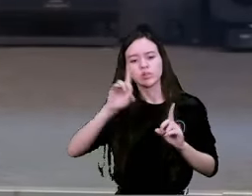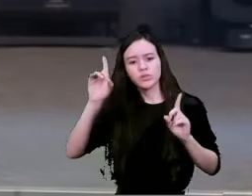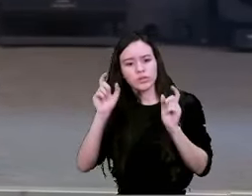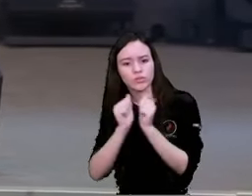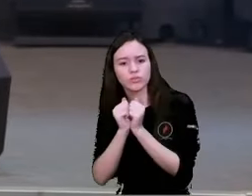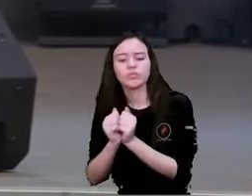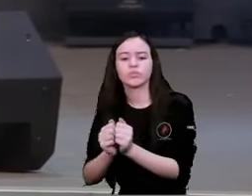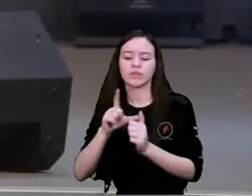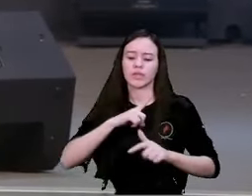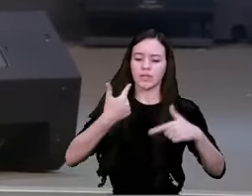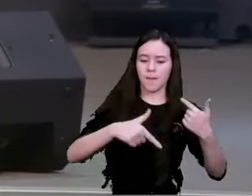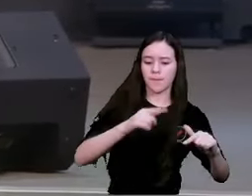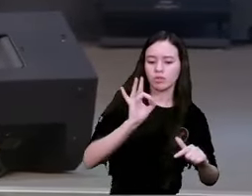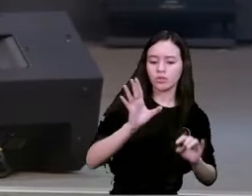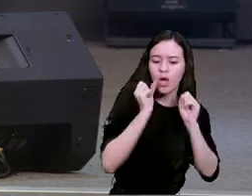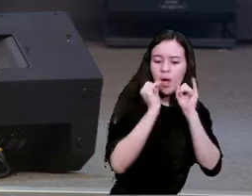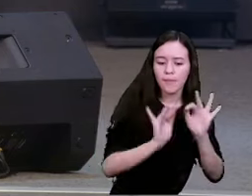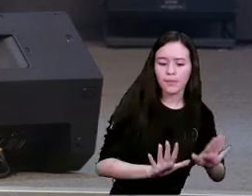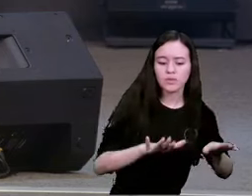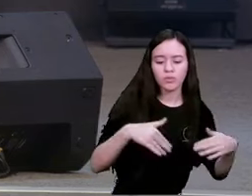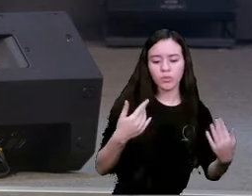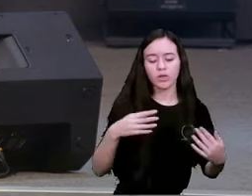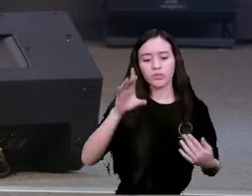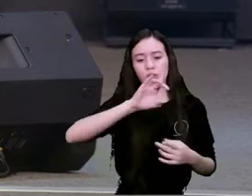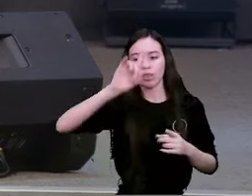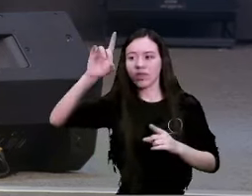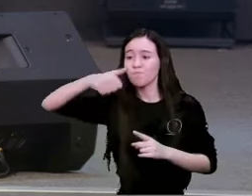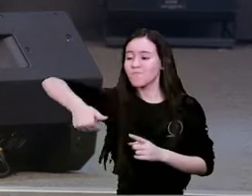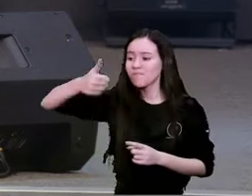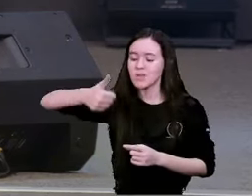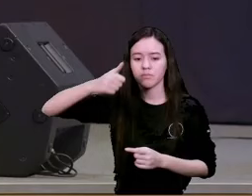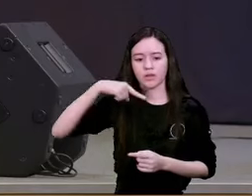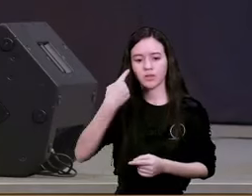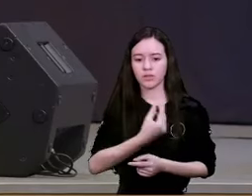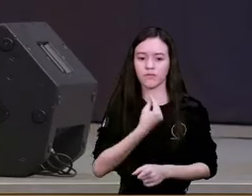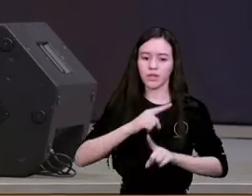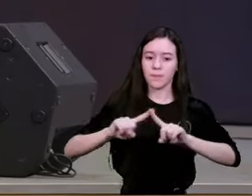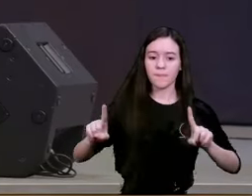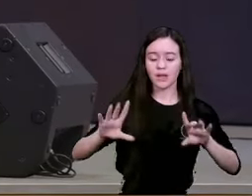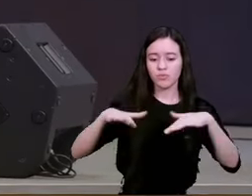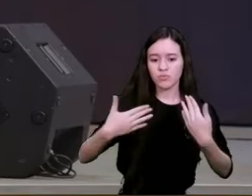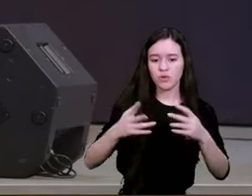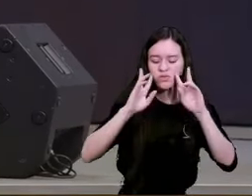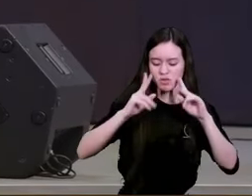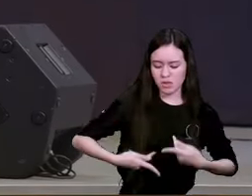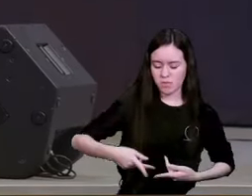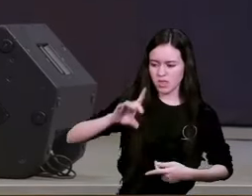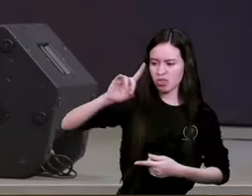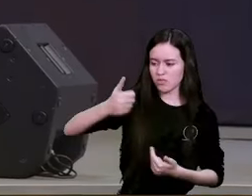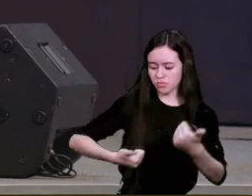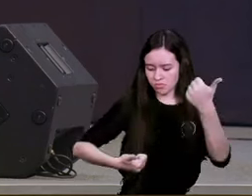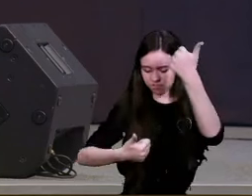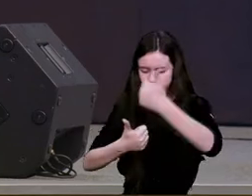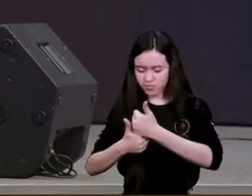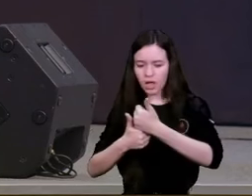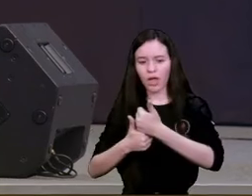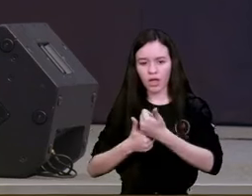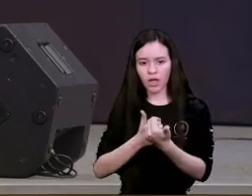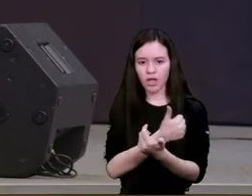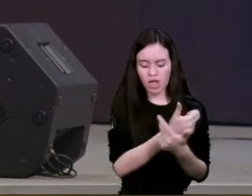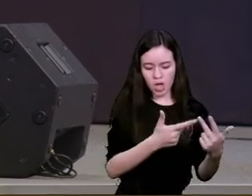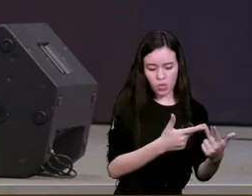Tem empregos que só são bênção quando Deus é a primazia. Mas quando o homem tira Deus do centro e as